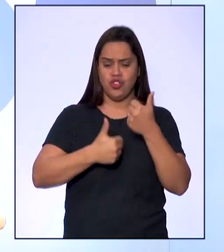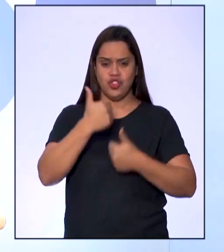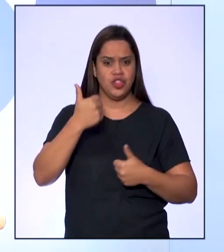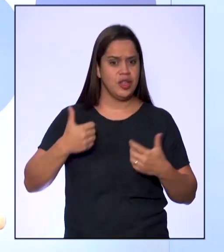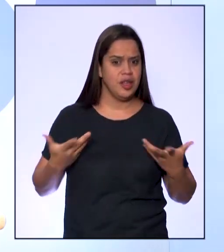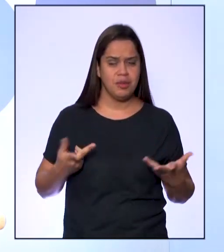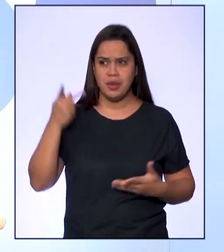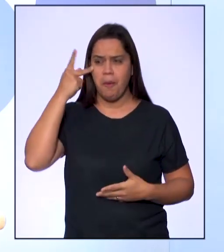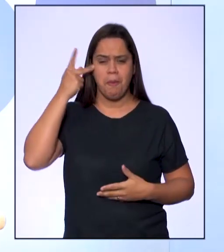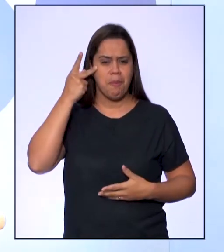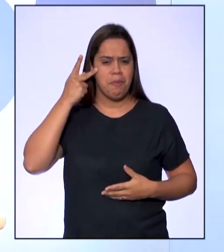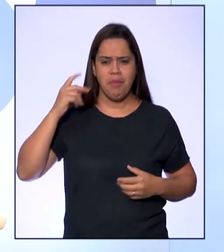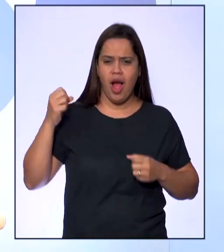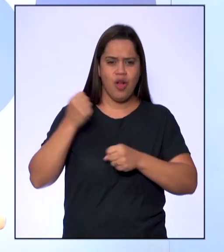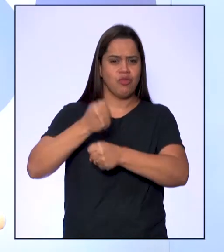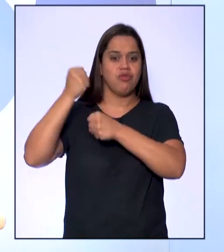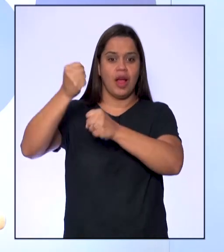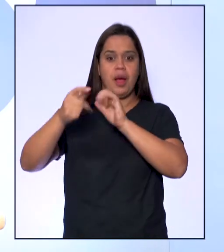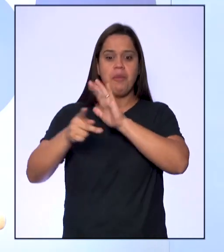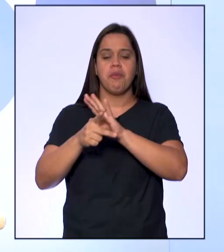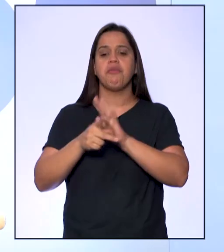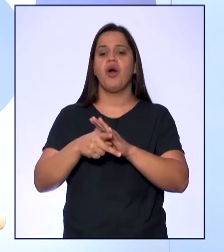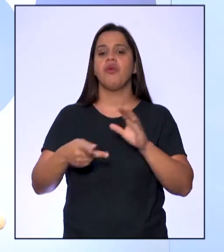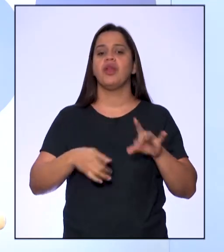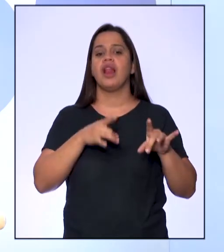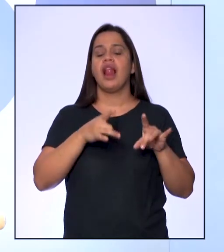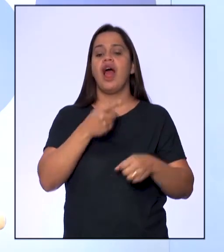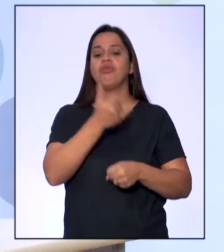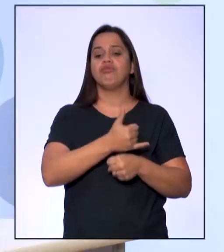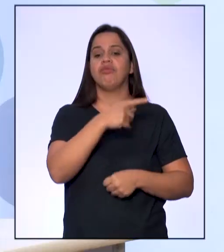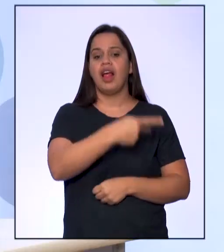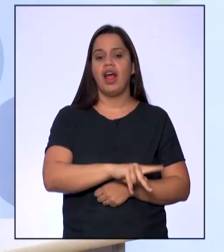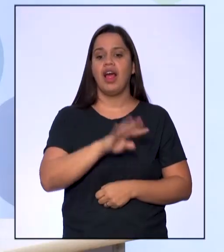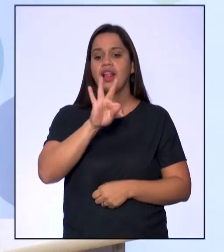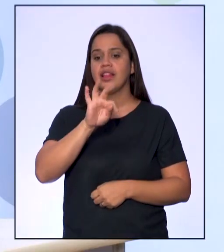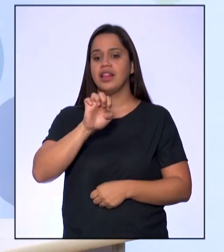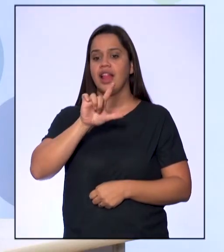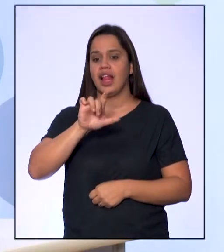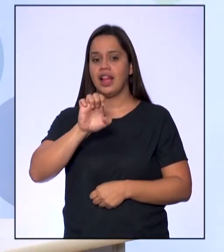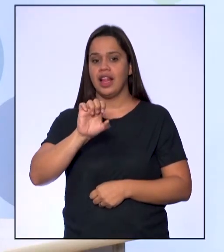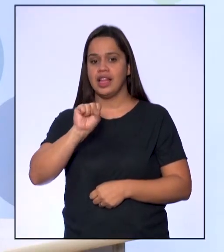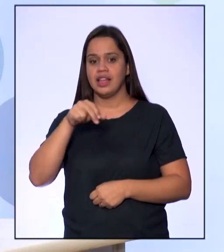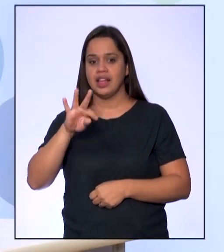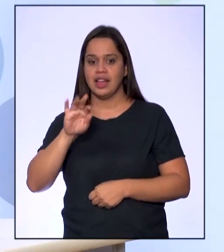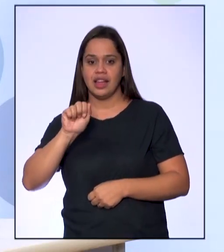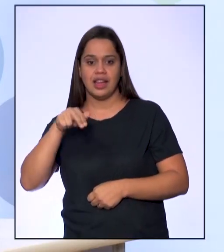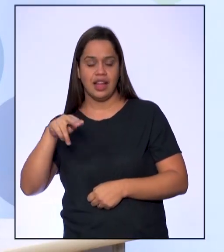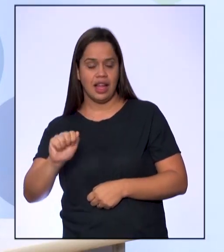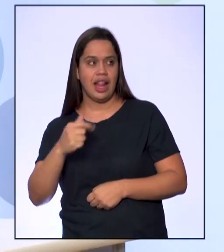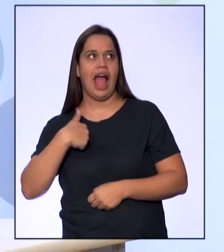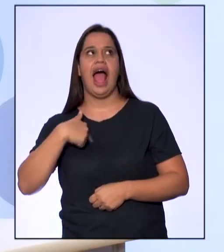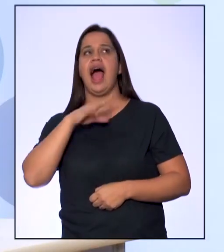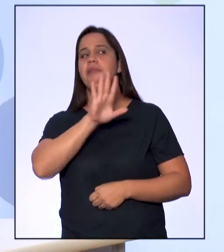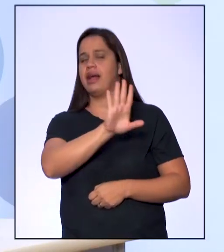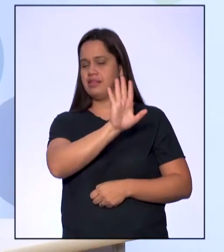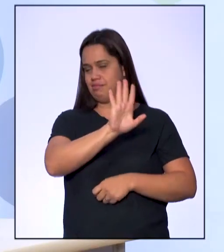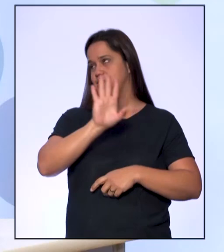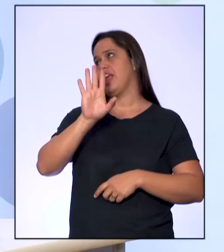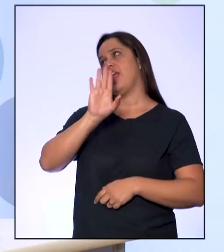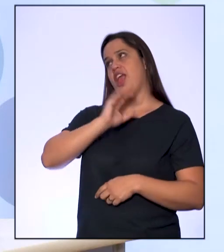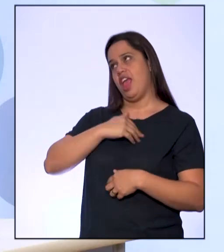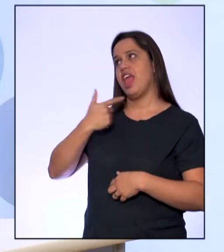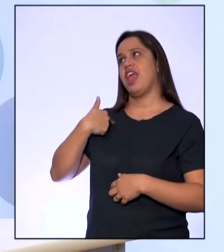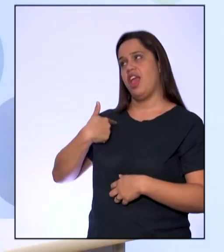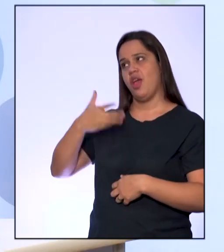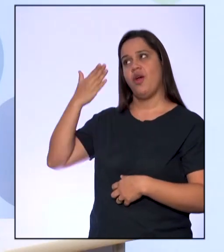do mundo. Era o Tele Santana. Eu tinha 10 anos. Ah, mas eu vou mais longe. Em 76, eu